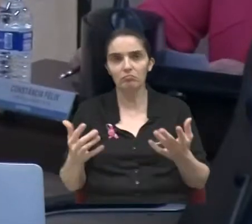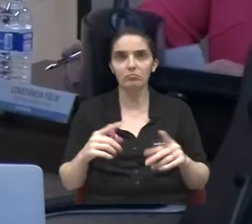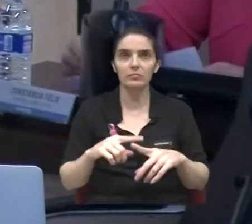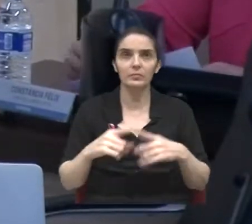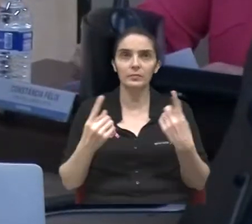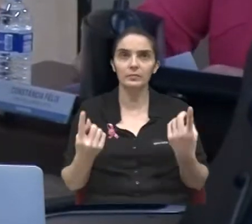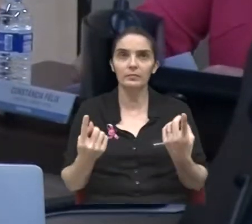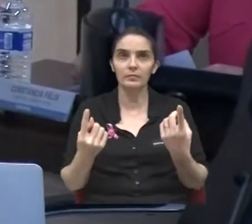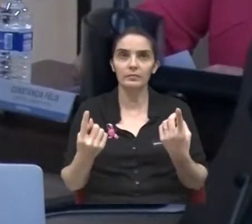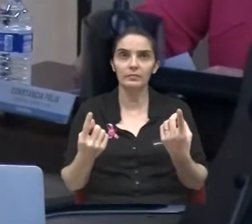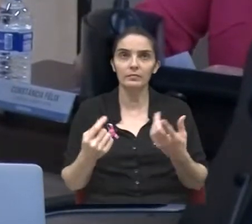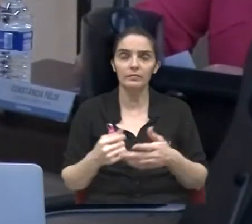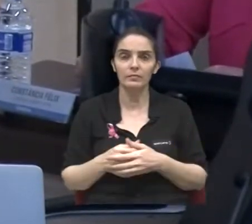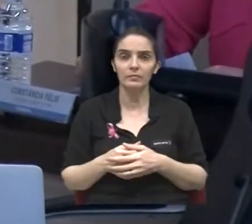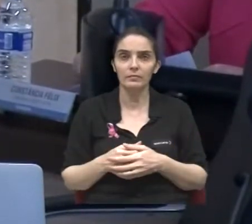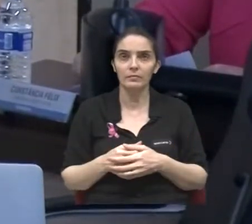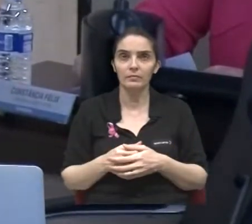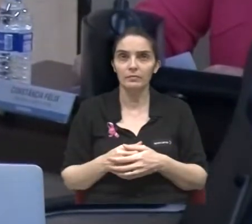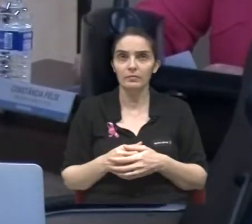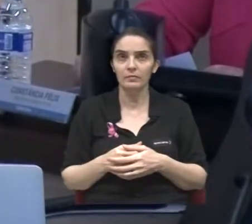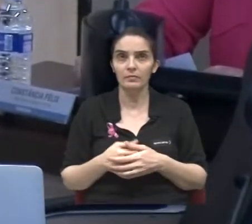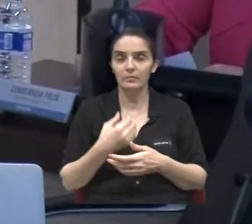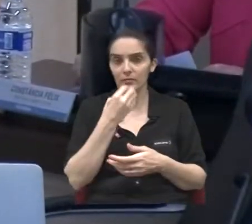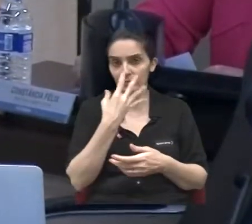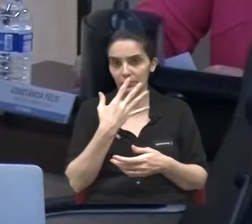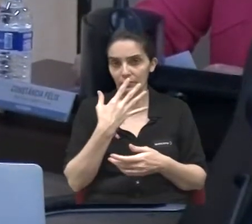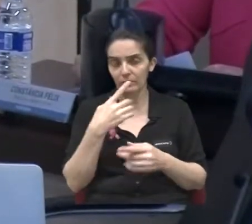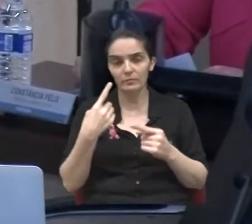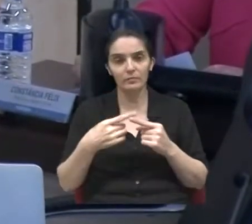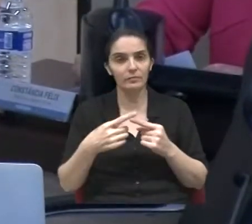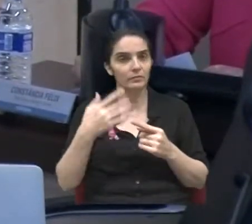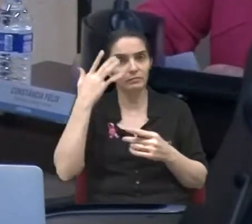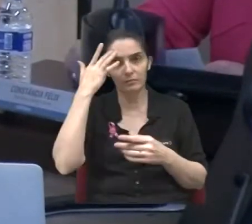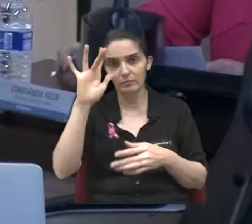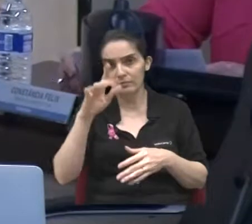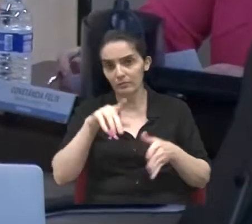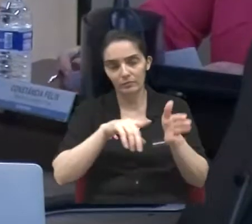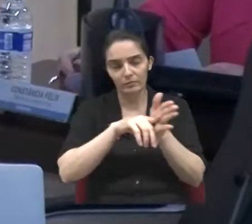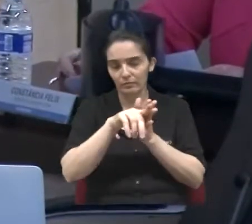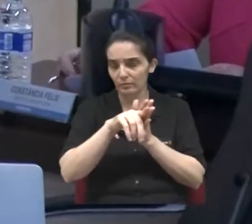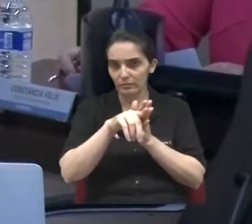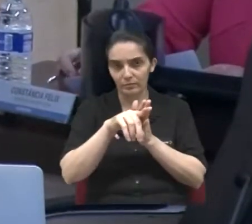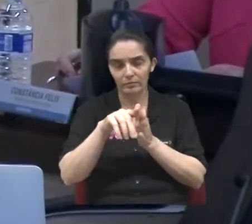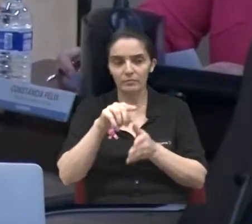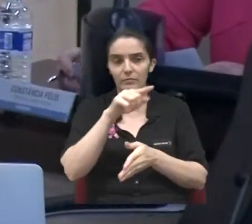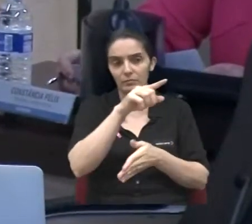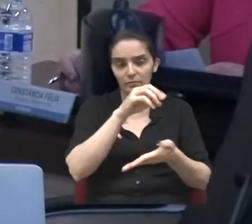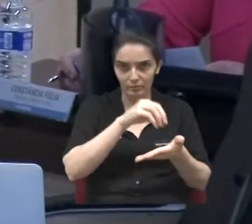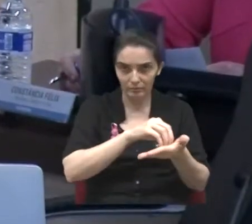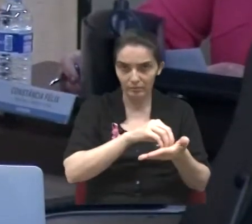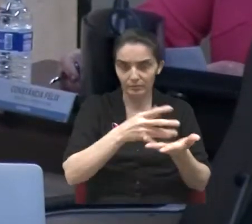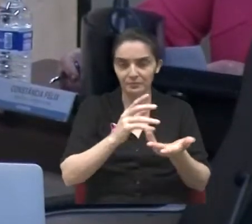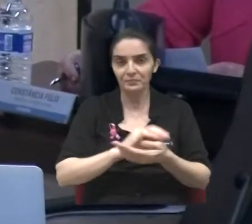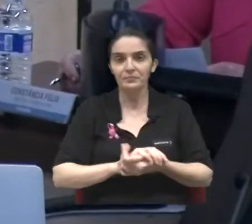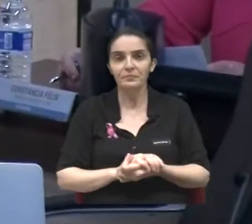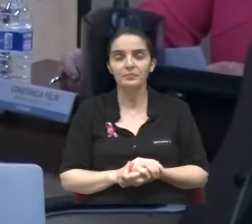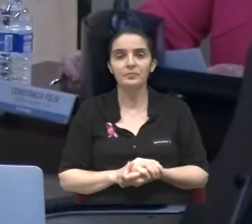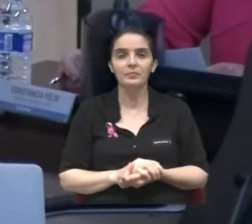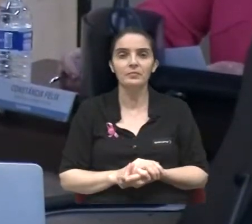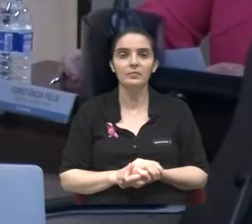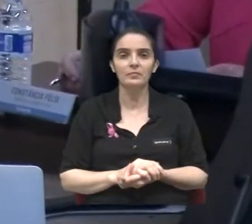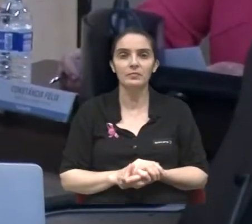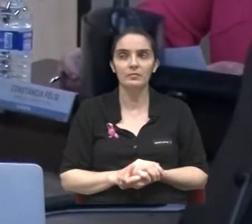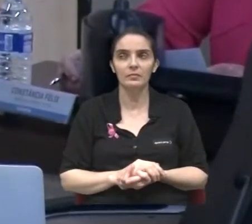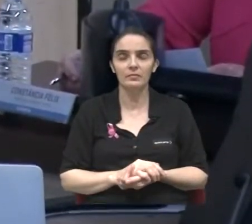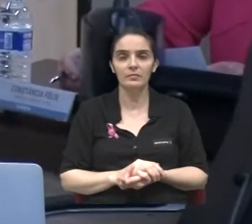será bom, porque não sei exatamente quais são as perguntas que o vereador colocou, mas essa